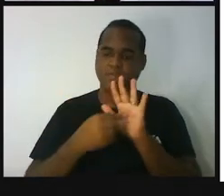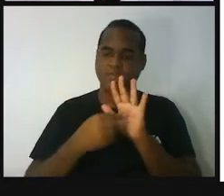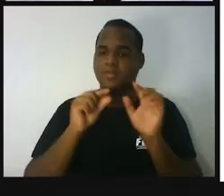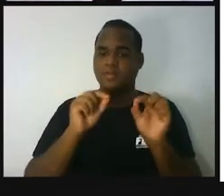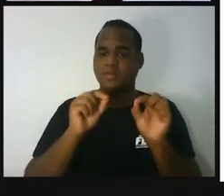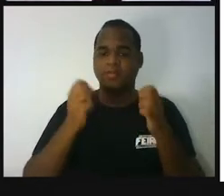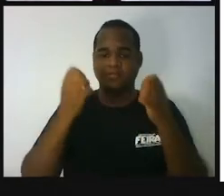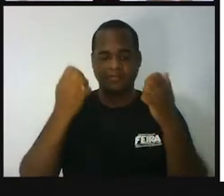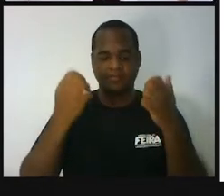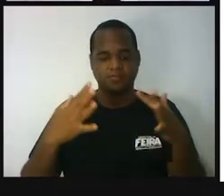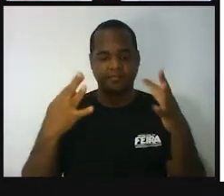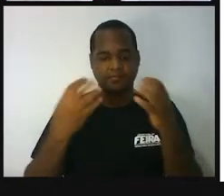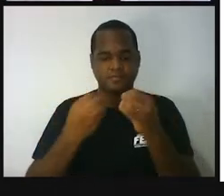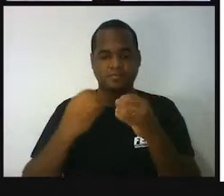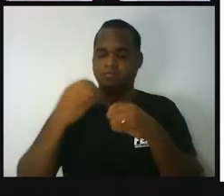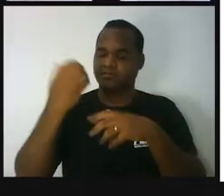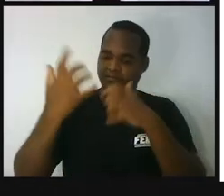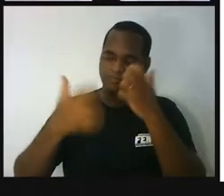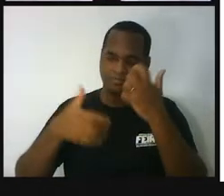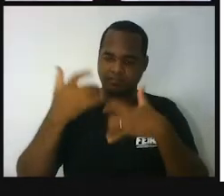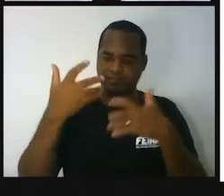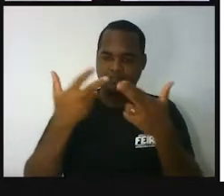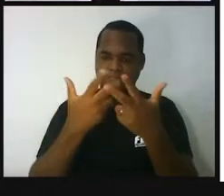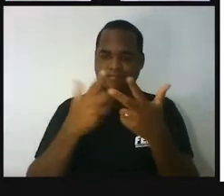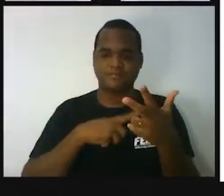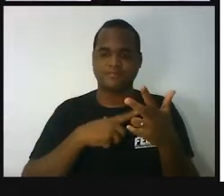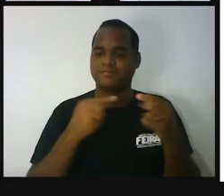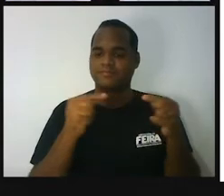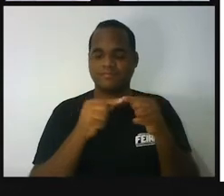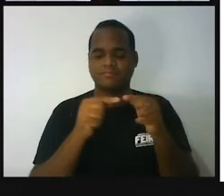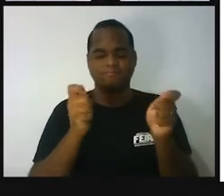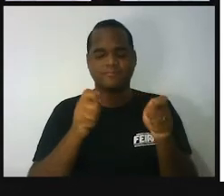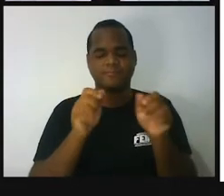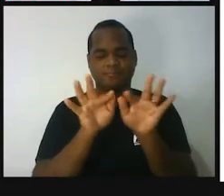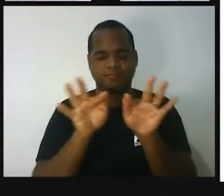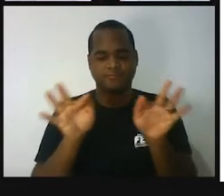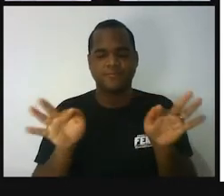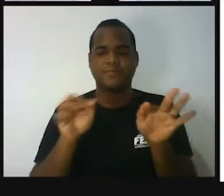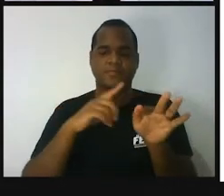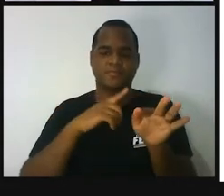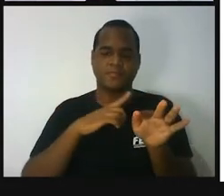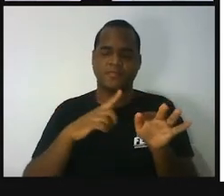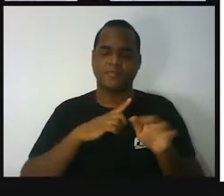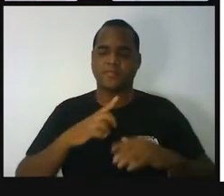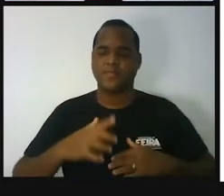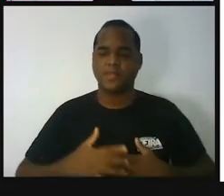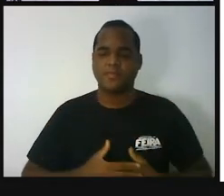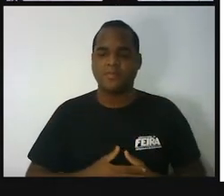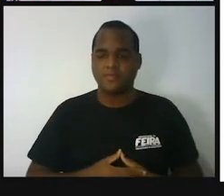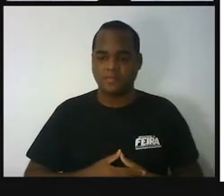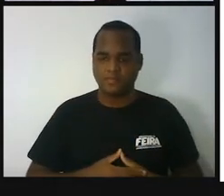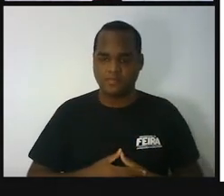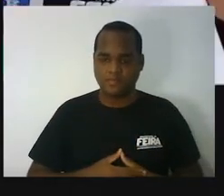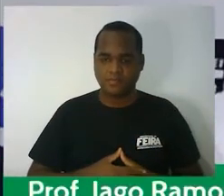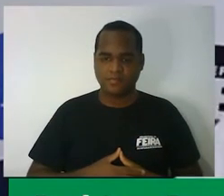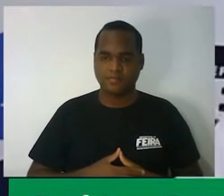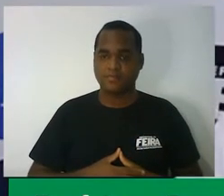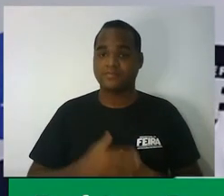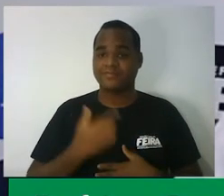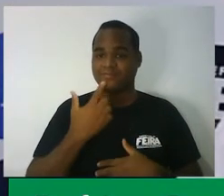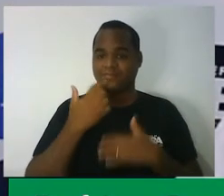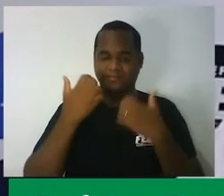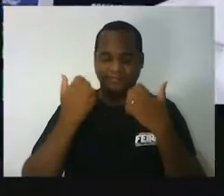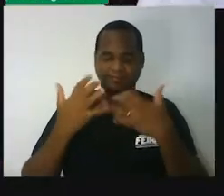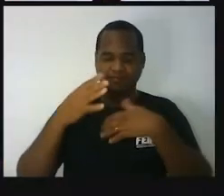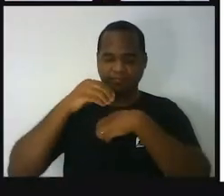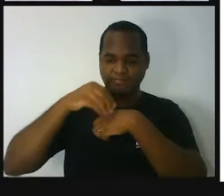tudo da forma mais simples possível, tá bom? Bom, dito isso, vamos